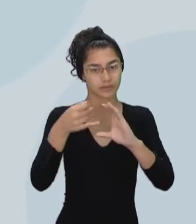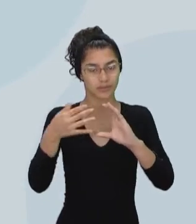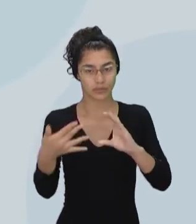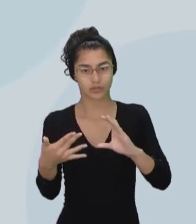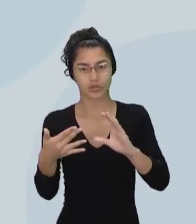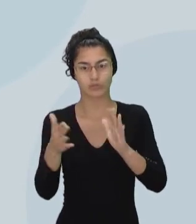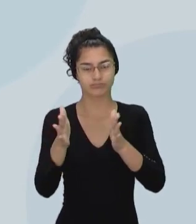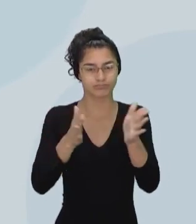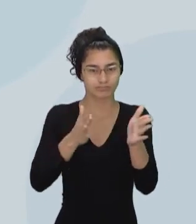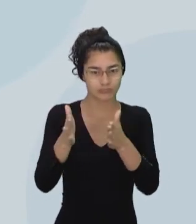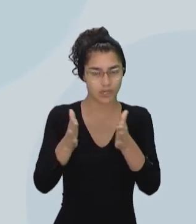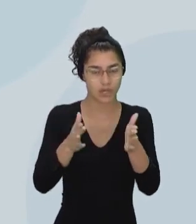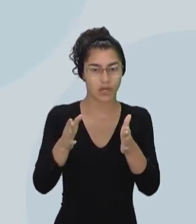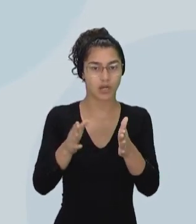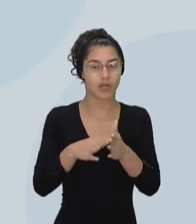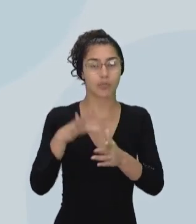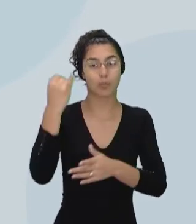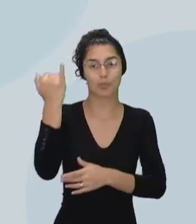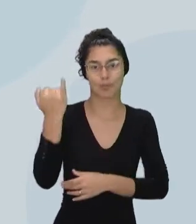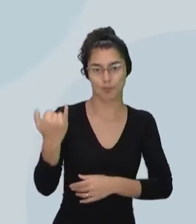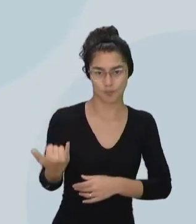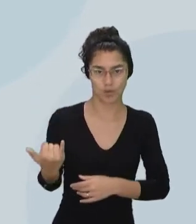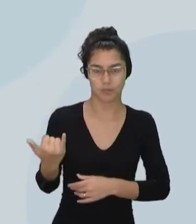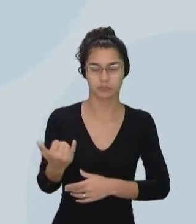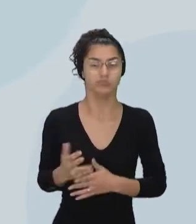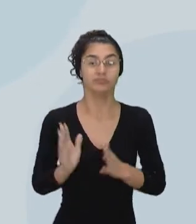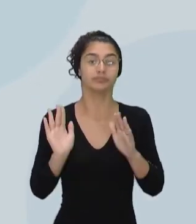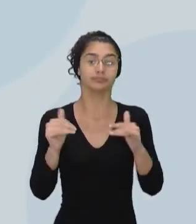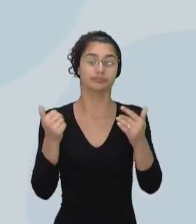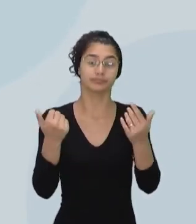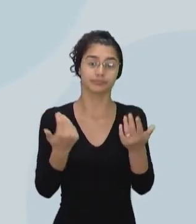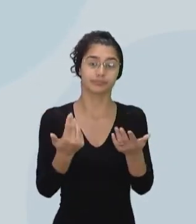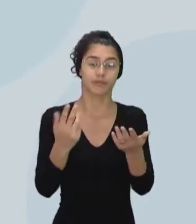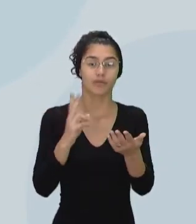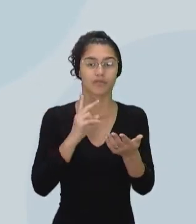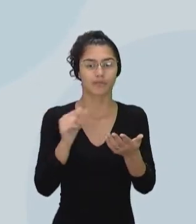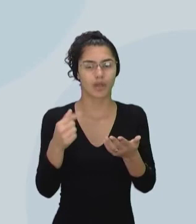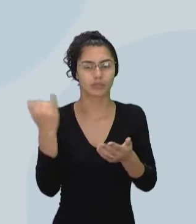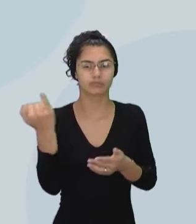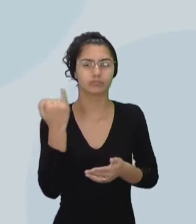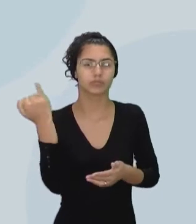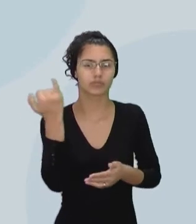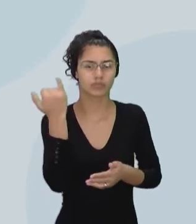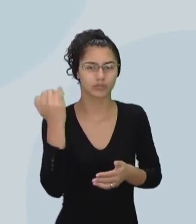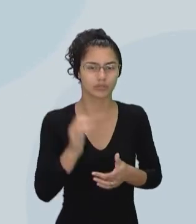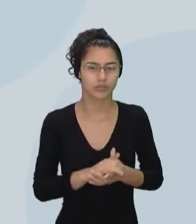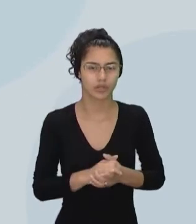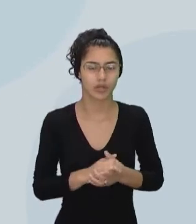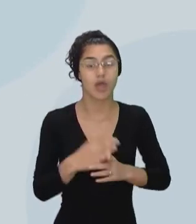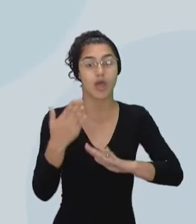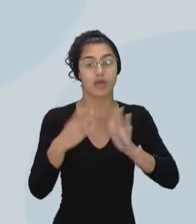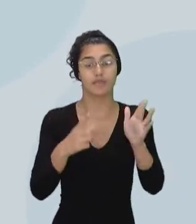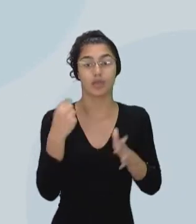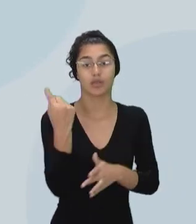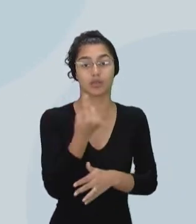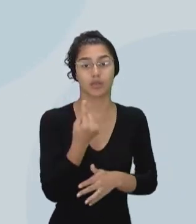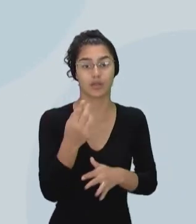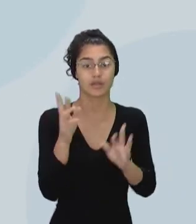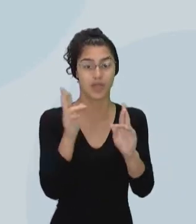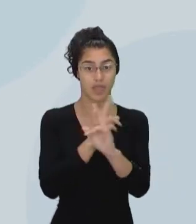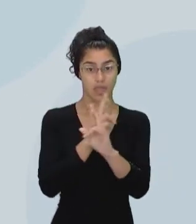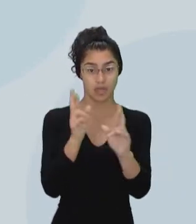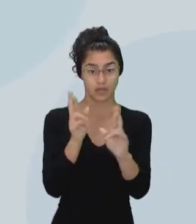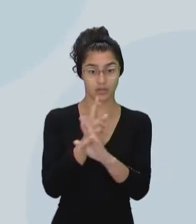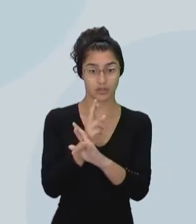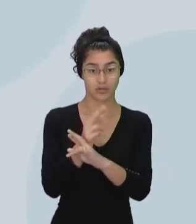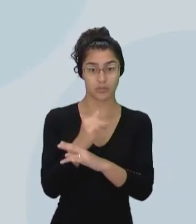né, num quadro de desnutrição. Aí, né, vem uma coisa importante, né? Muitas vezes a gente